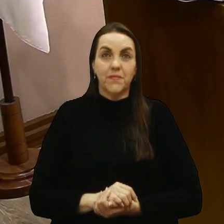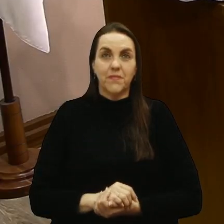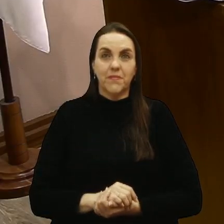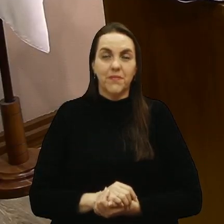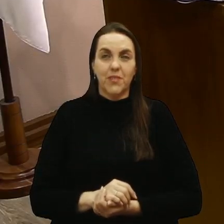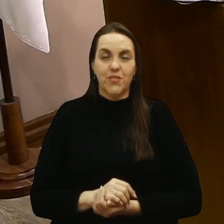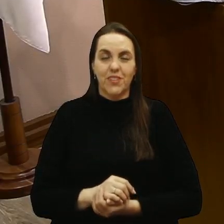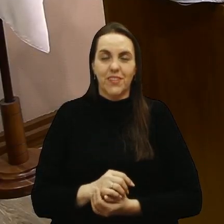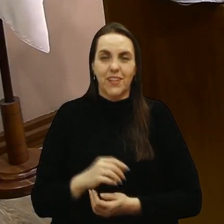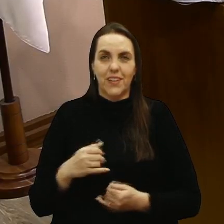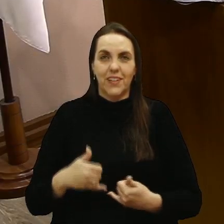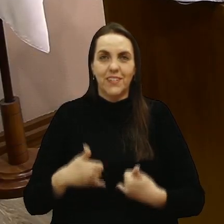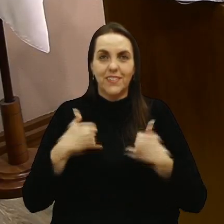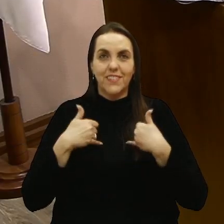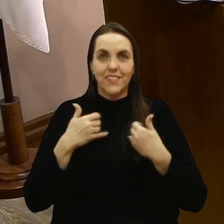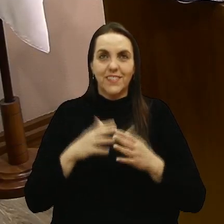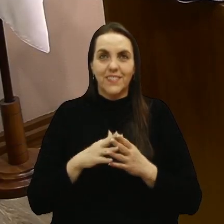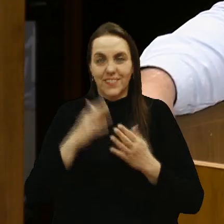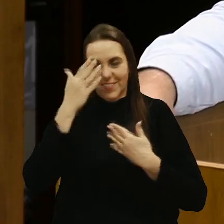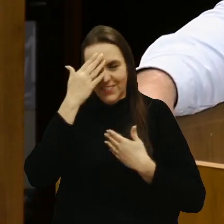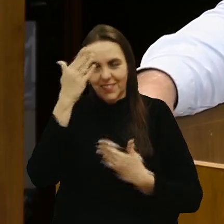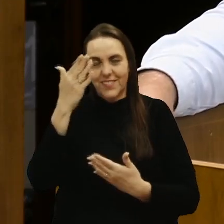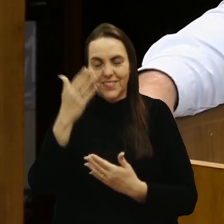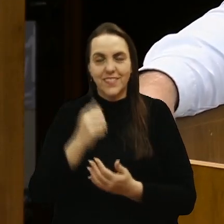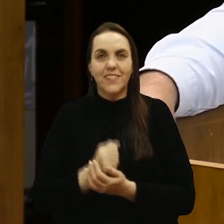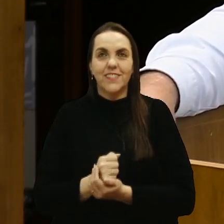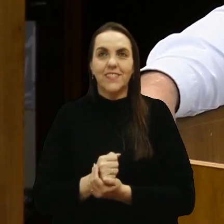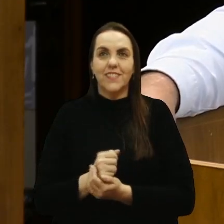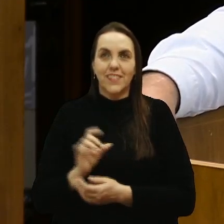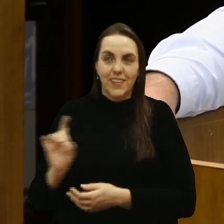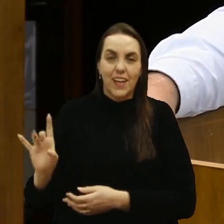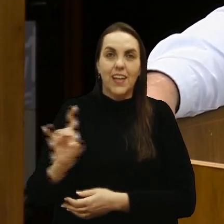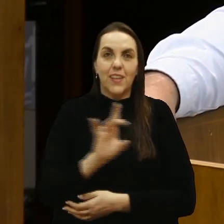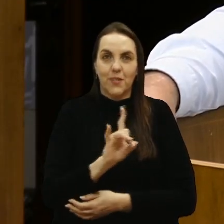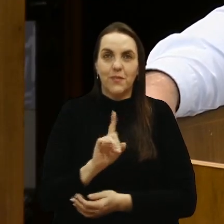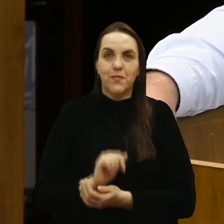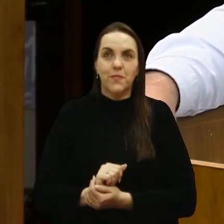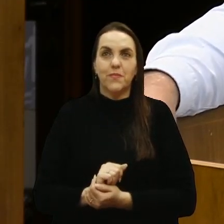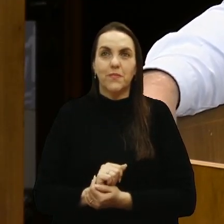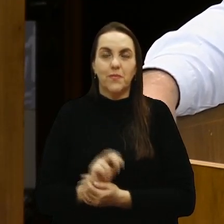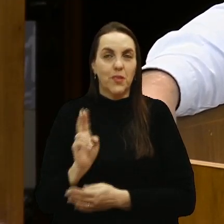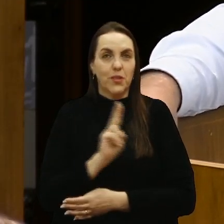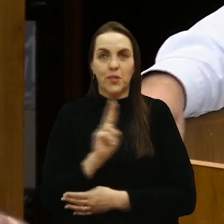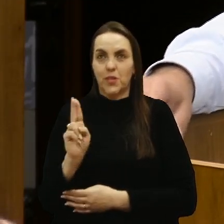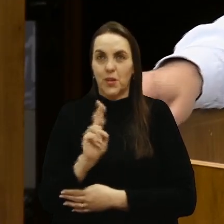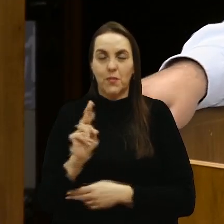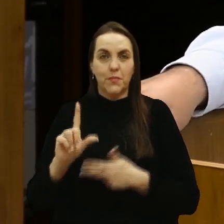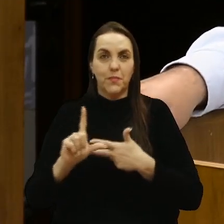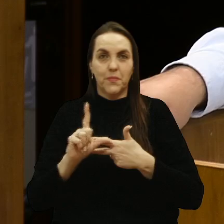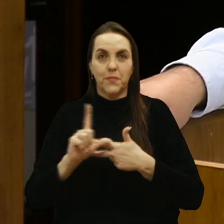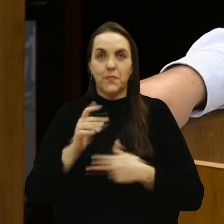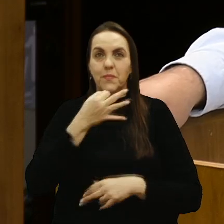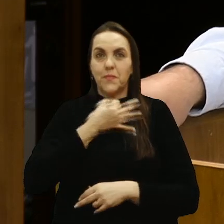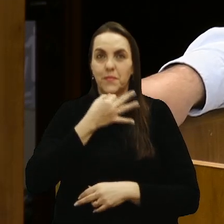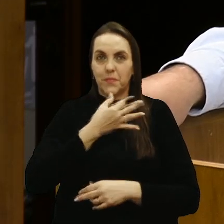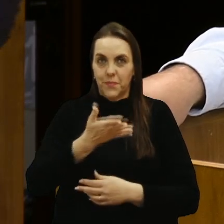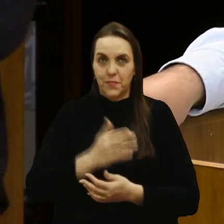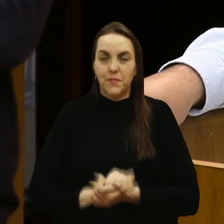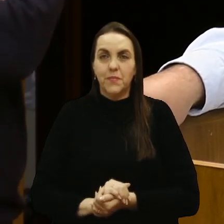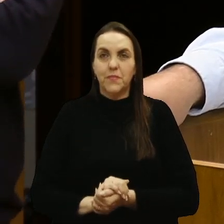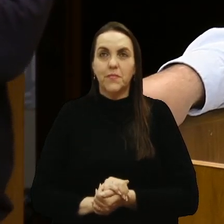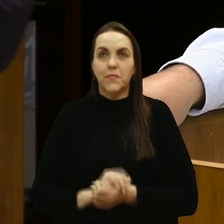orgulho e gratidão que me dirijo a cada um de vocês, em nome do Legislativo Caxiense,